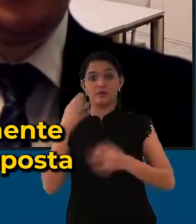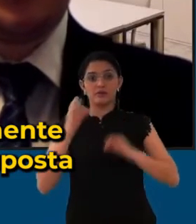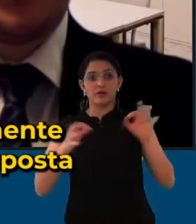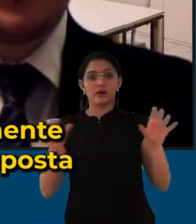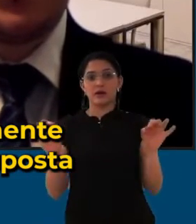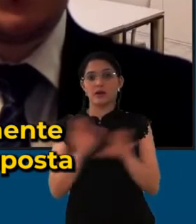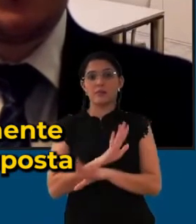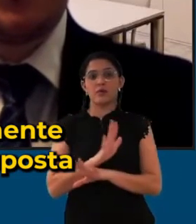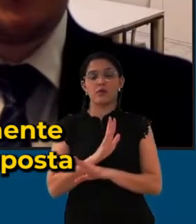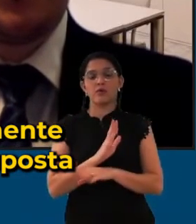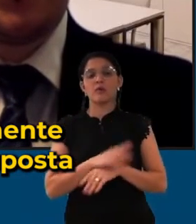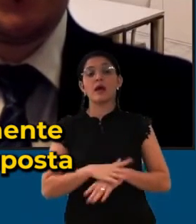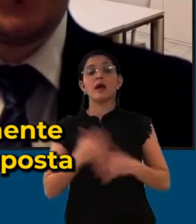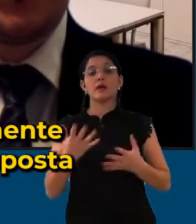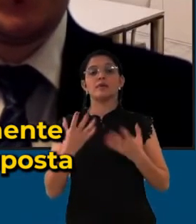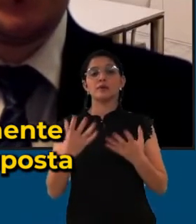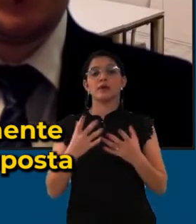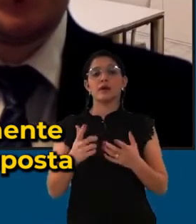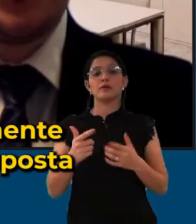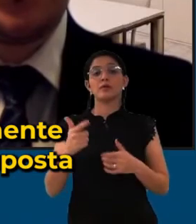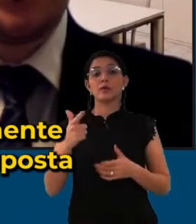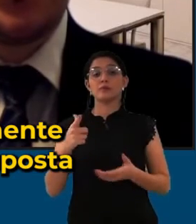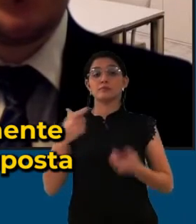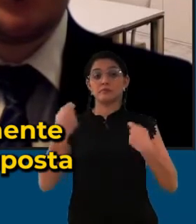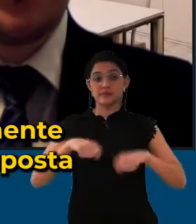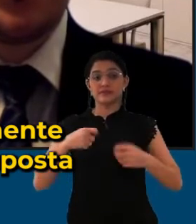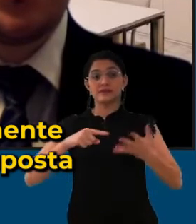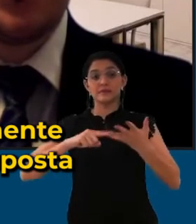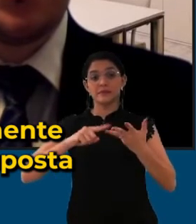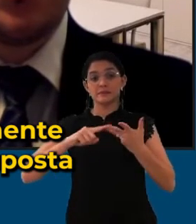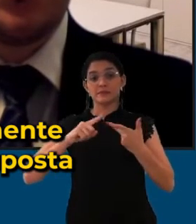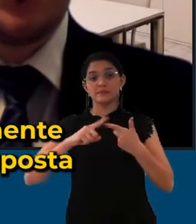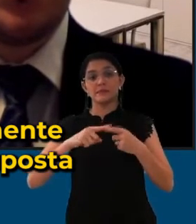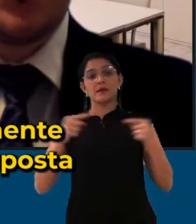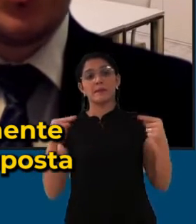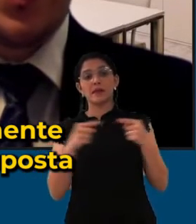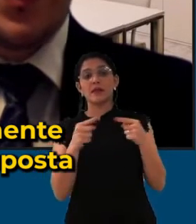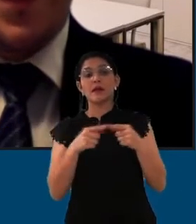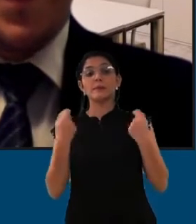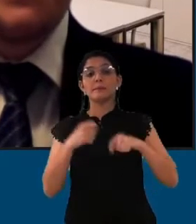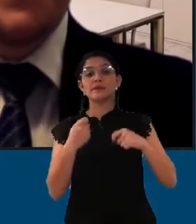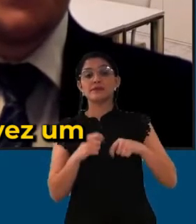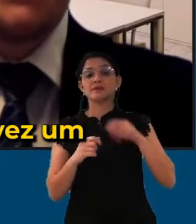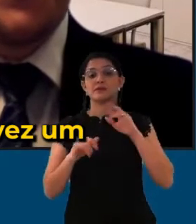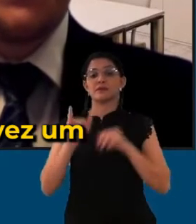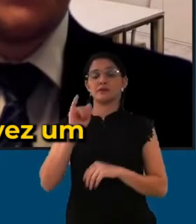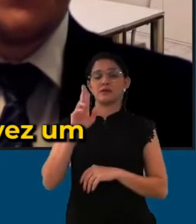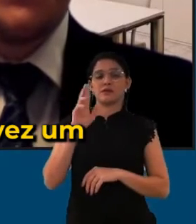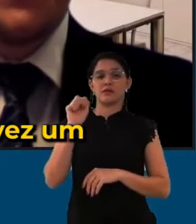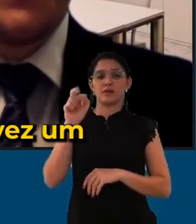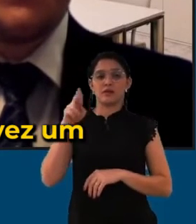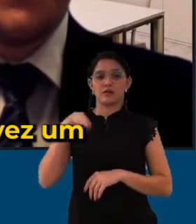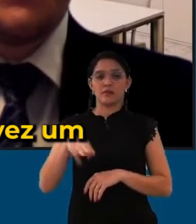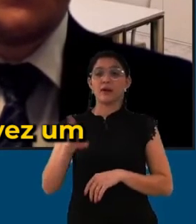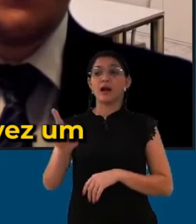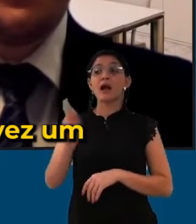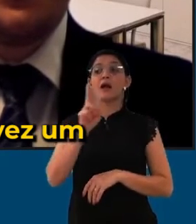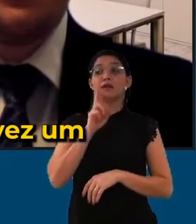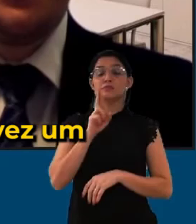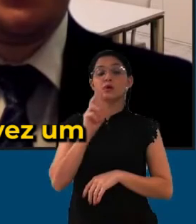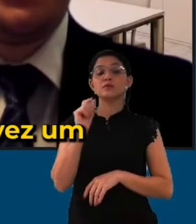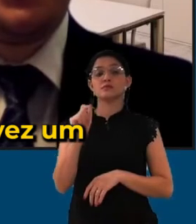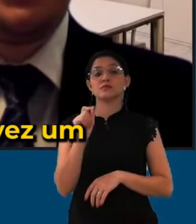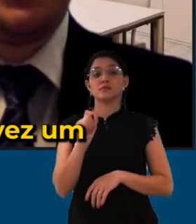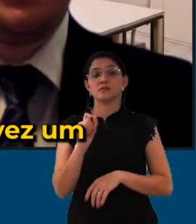estou interessado não necessariamente no cumprimento das exigências, mas na resposta do IBRAM. E eu acho que depois desses 2